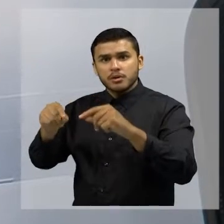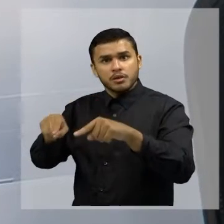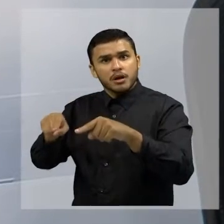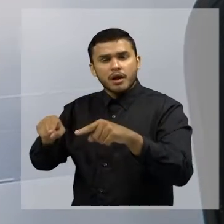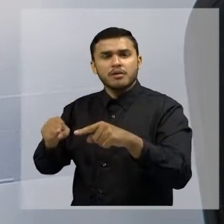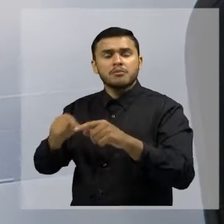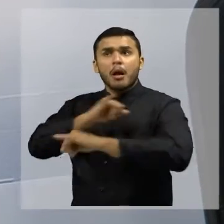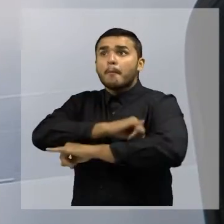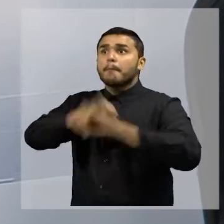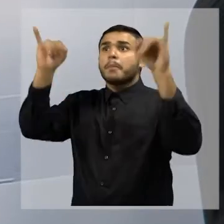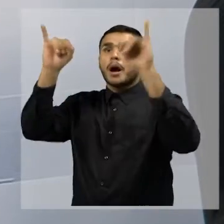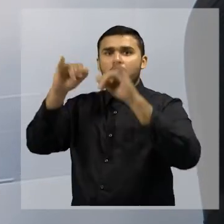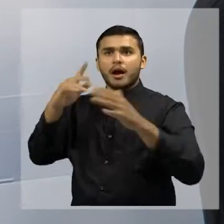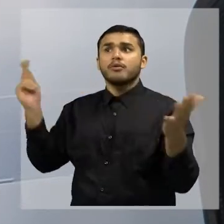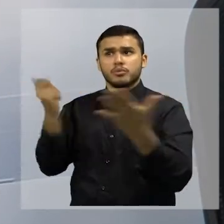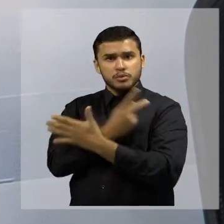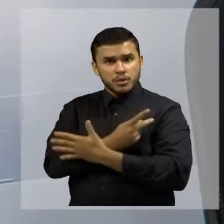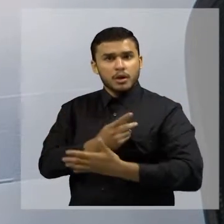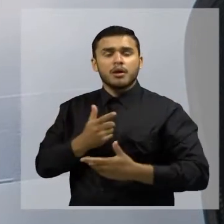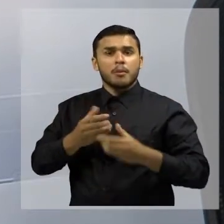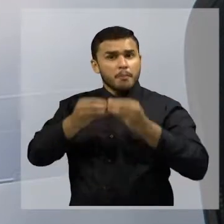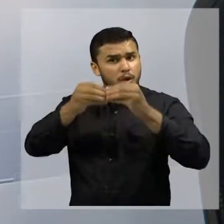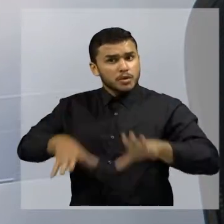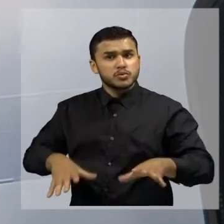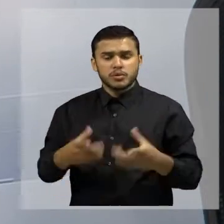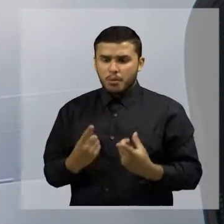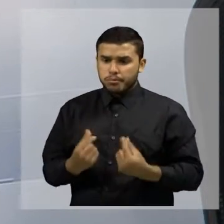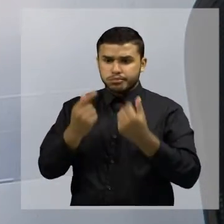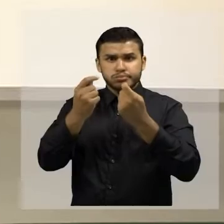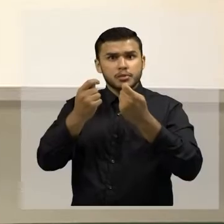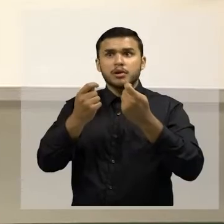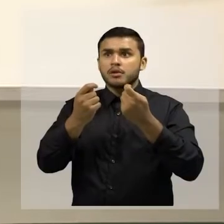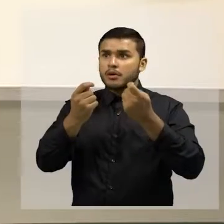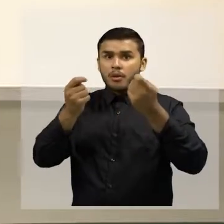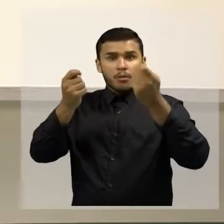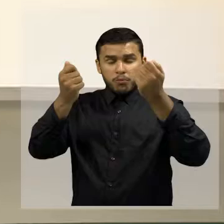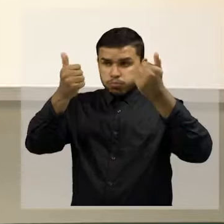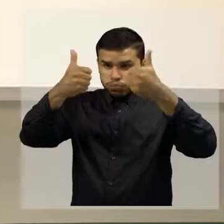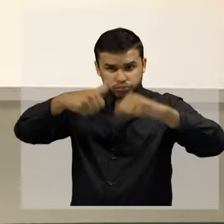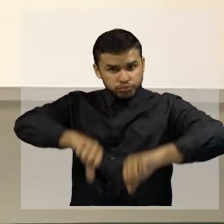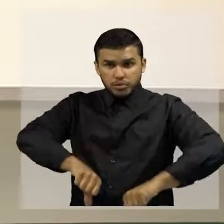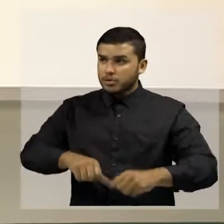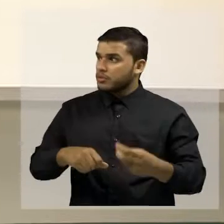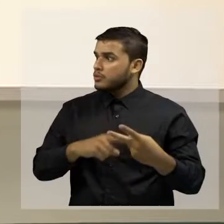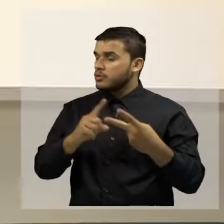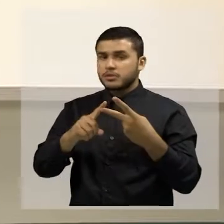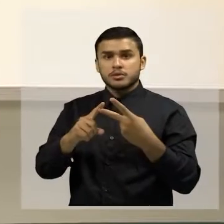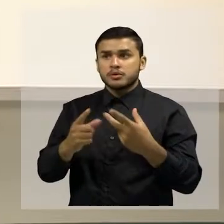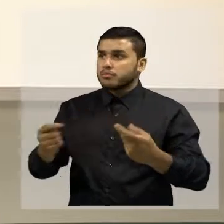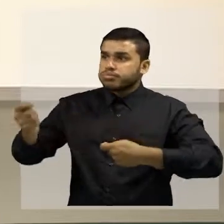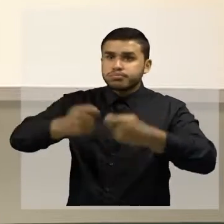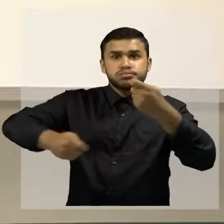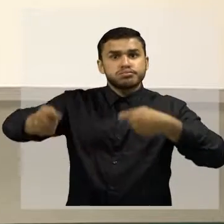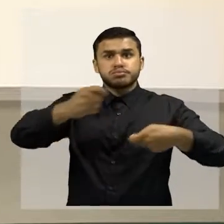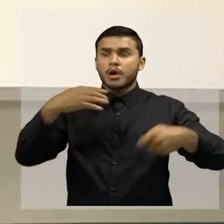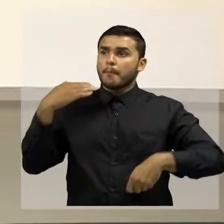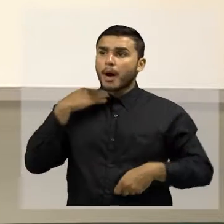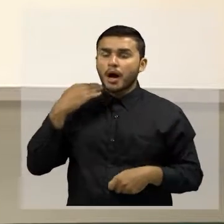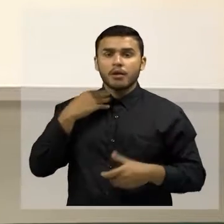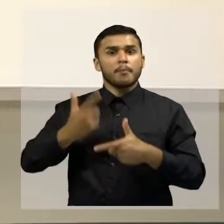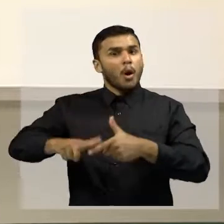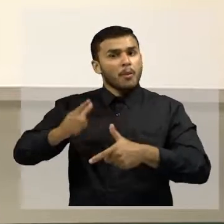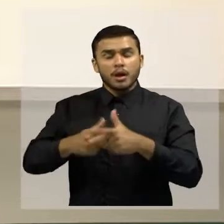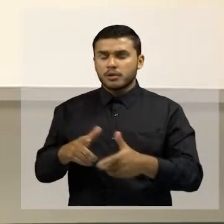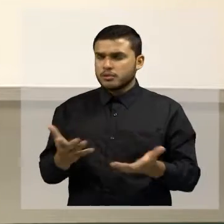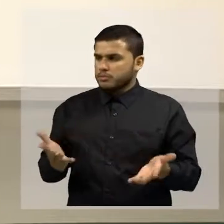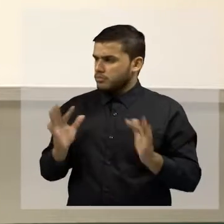economia, atinge o mercado financeiro. É impressionante como respinga na hora, né? Respinga na hora, quer dizer, são coisas.